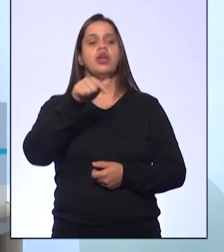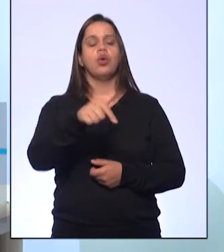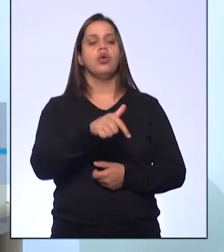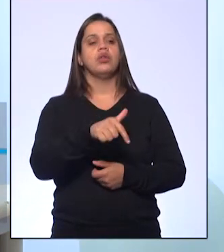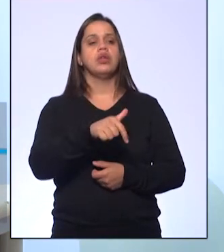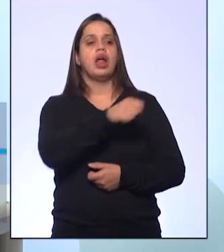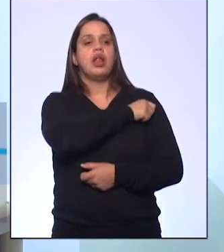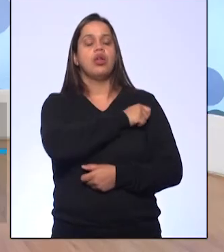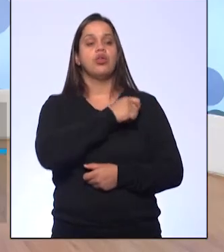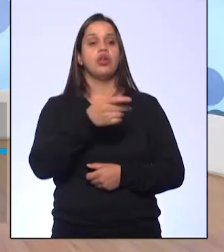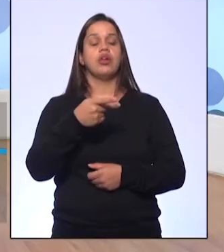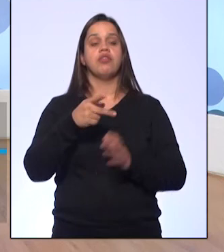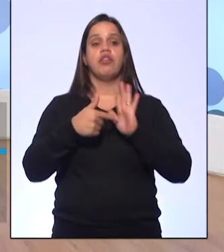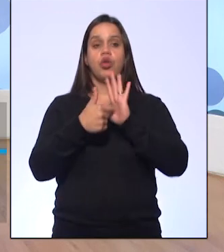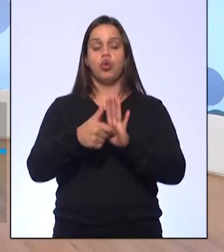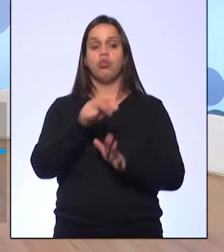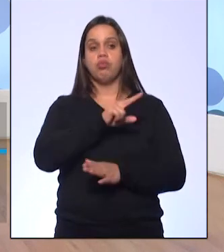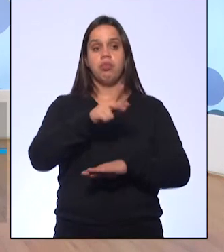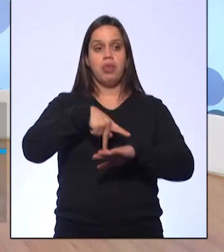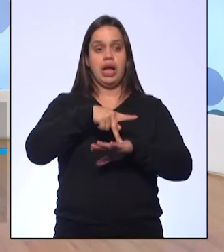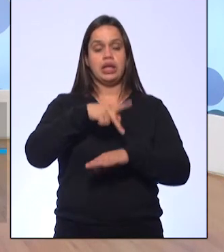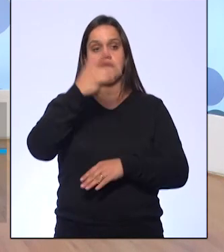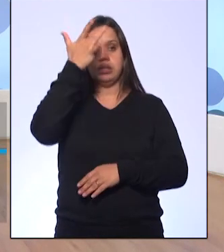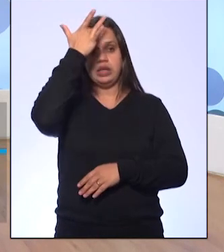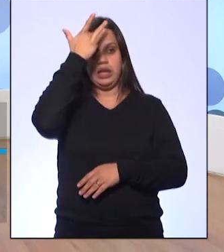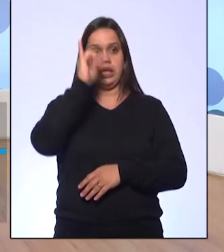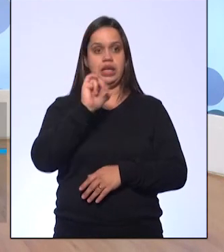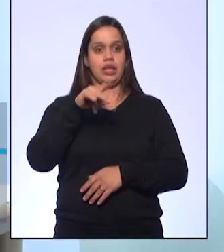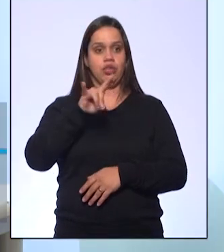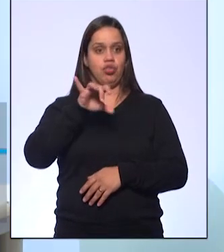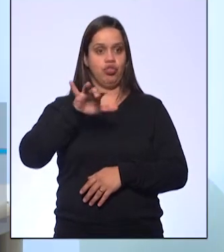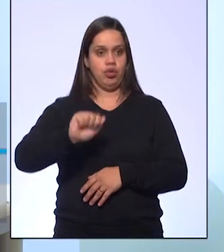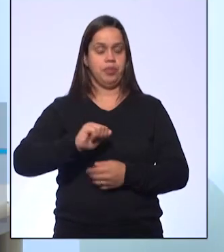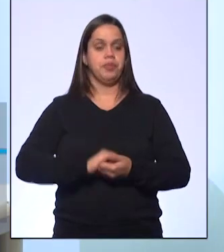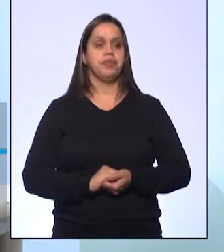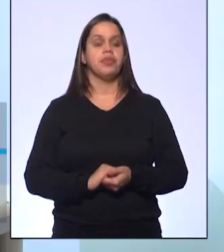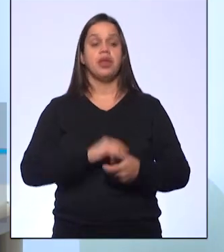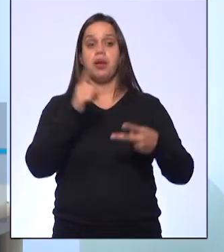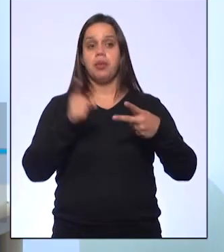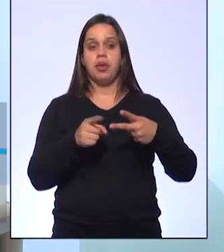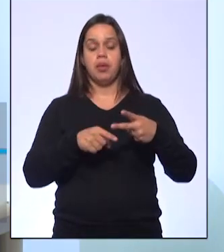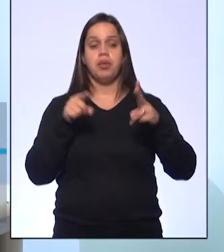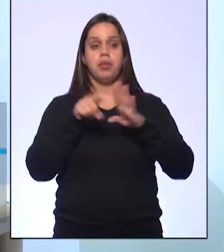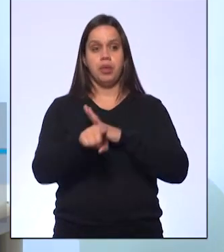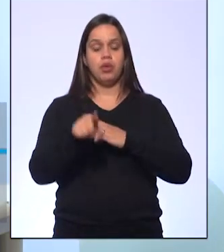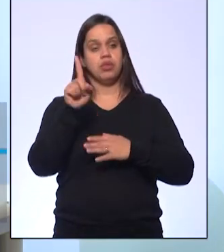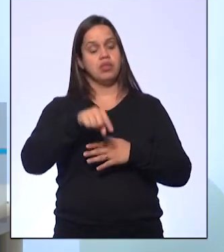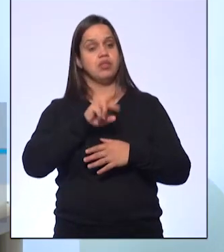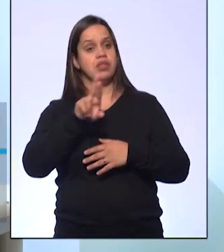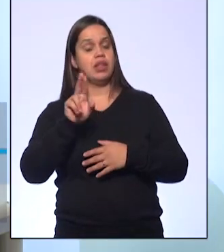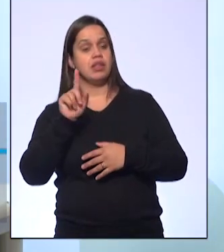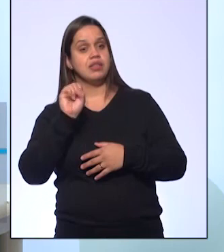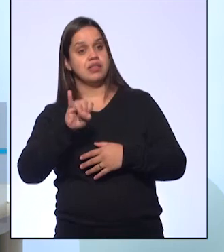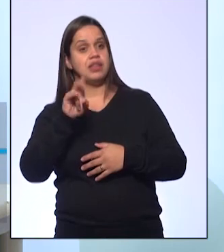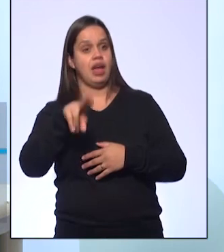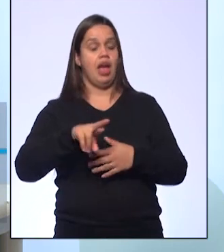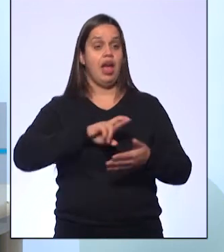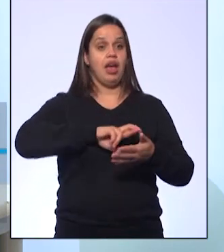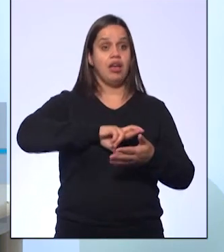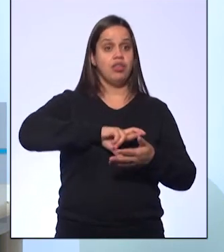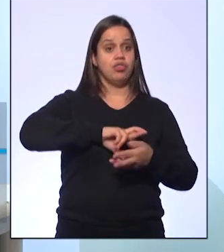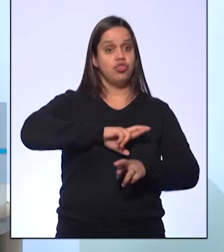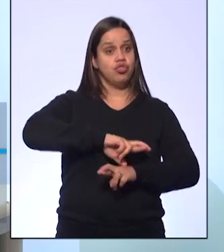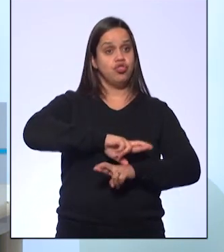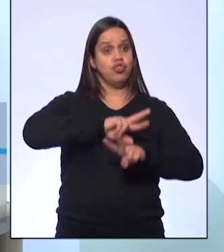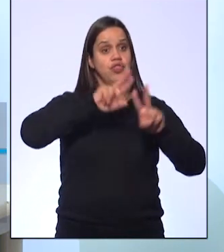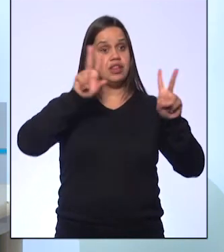Índia com menos leitos. Para a segunda questão, a questão se é diversidade ou uma